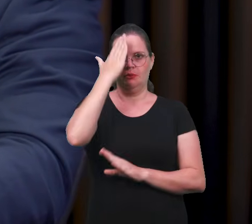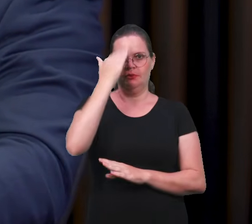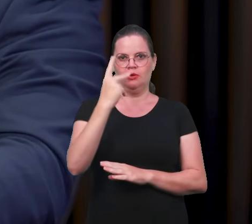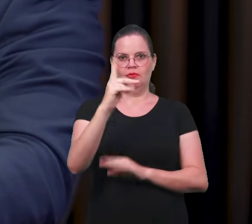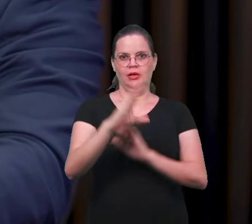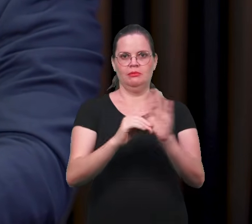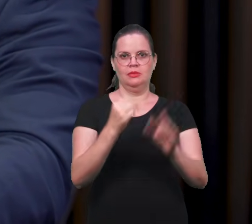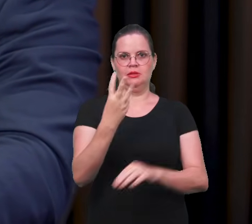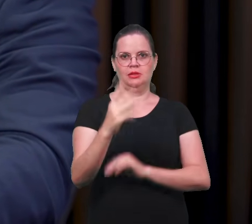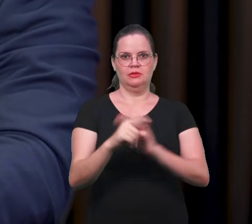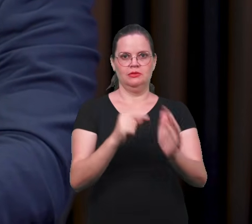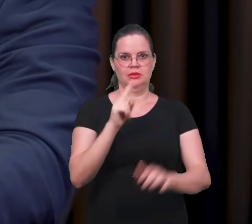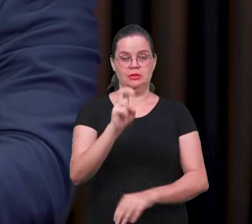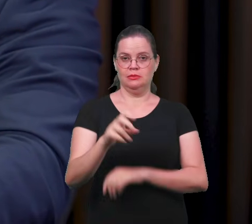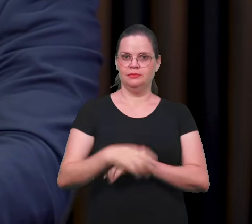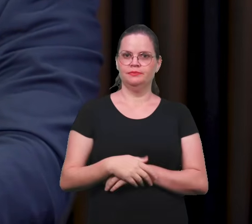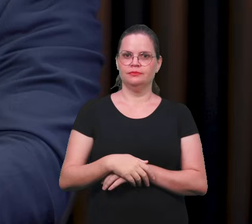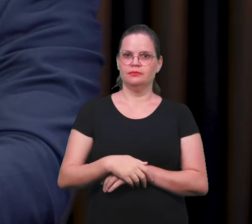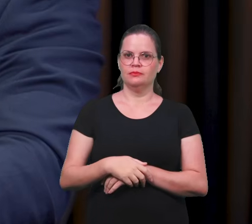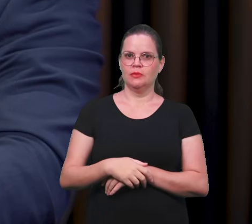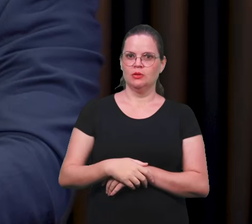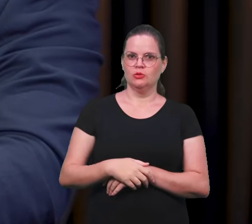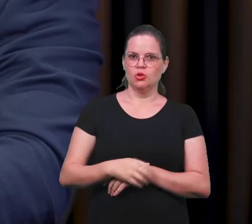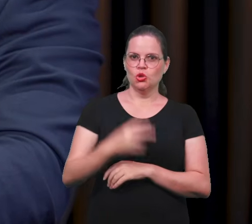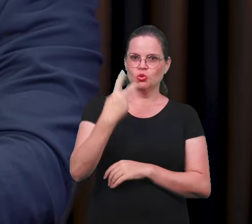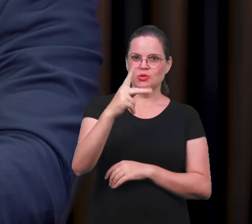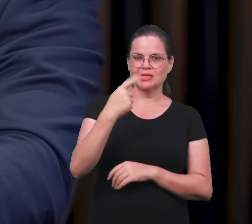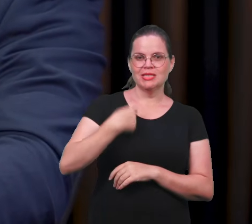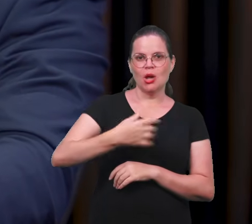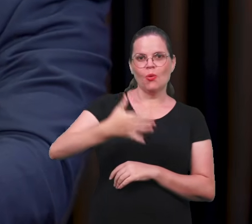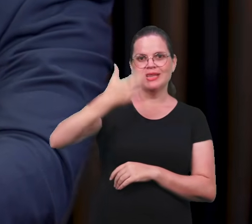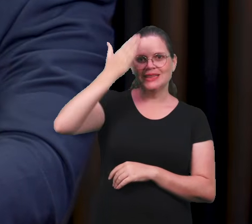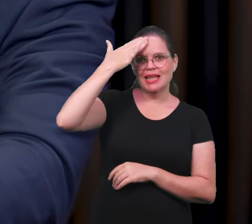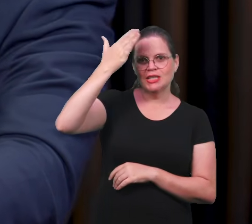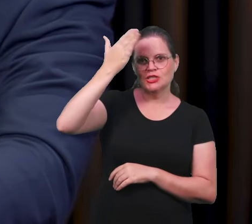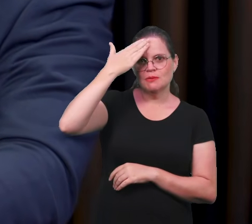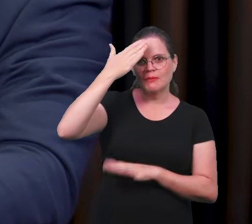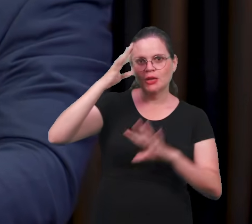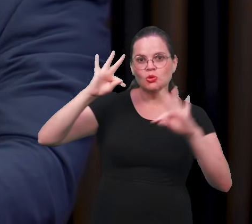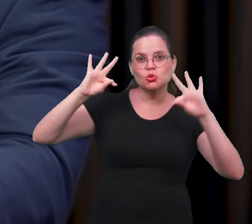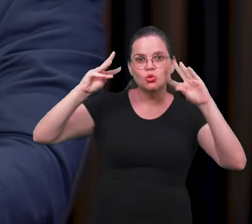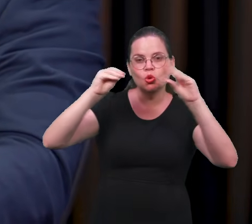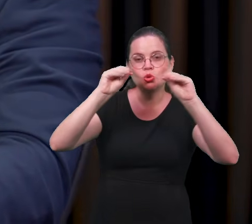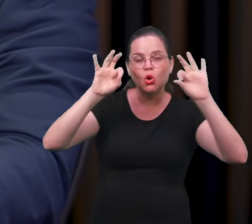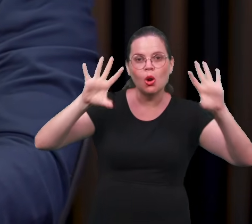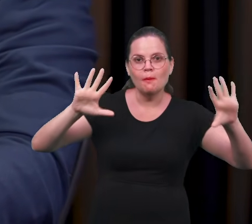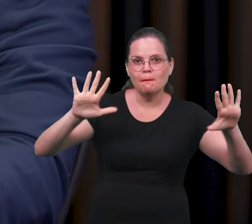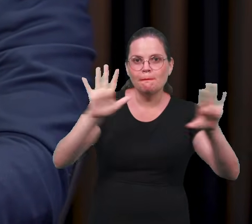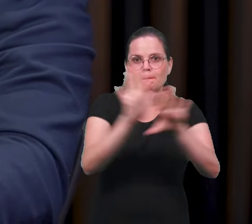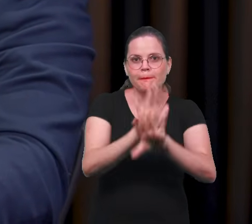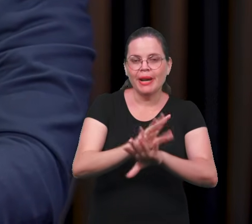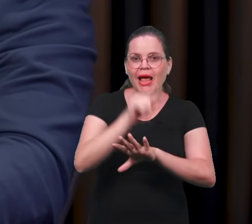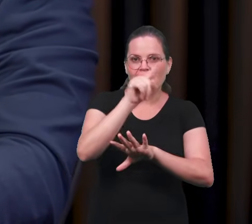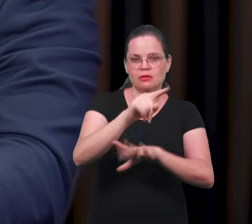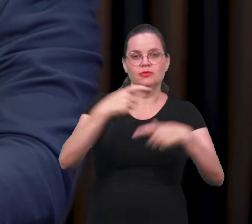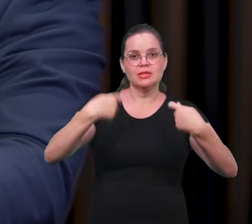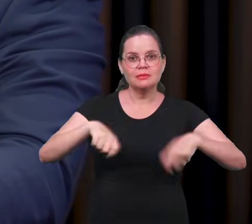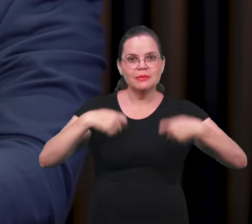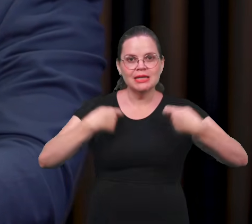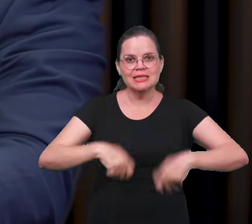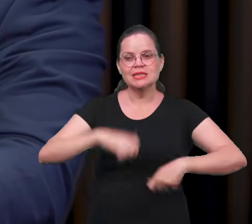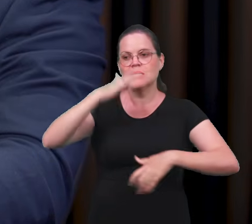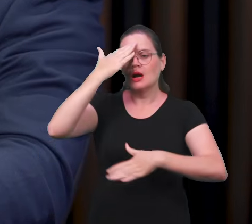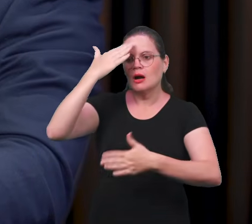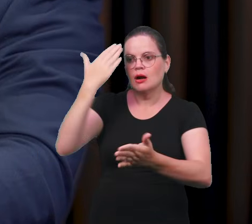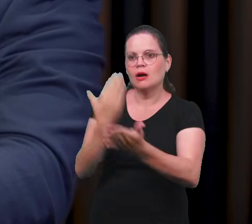3:5. Confia no Senhor de todo o teu, não é parte dele, é de todo o seu coração.